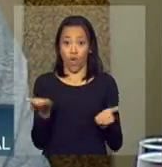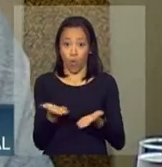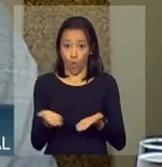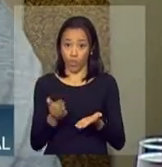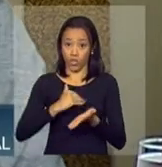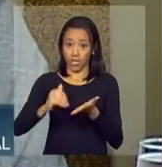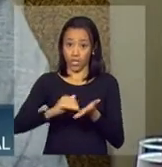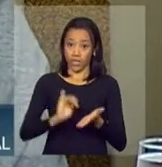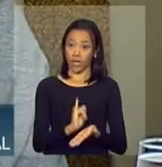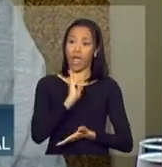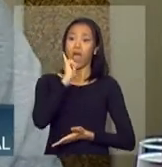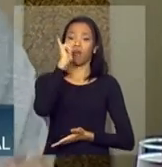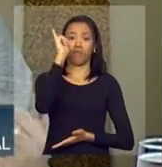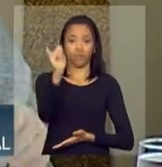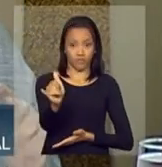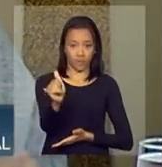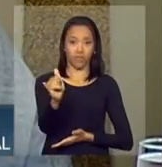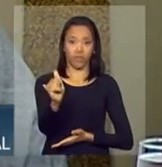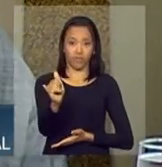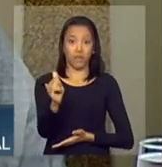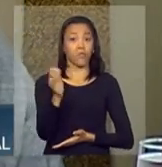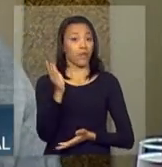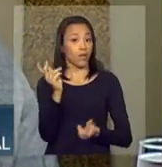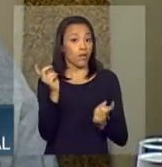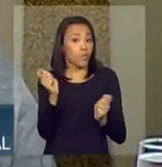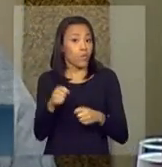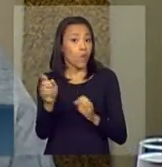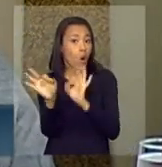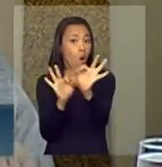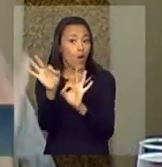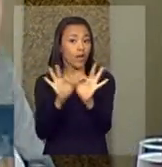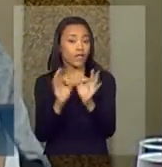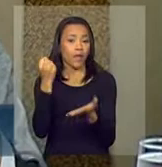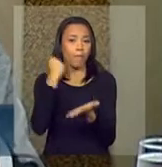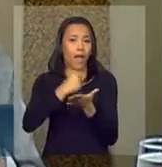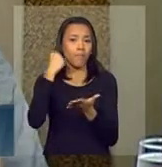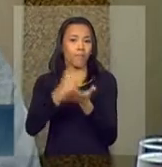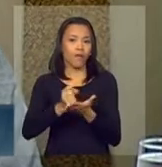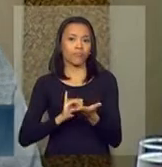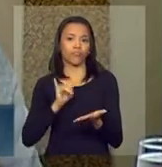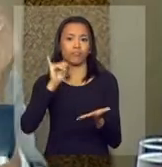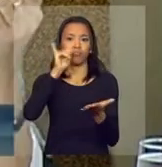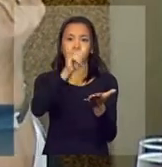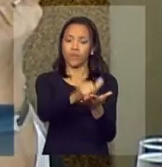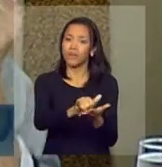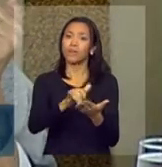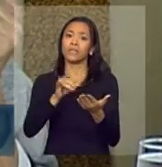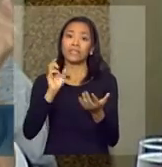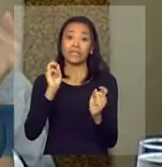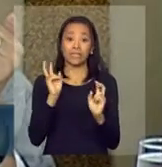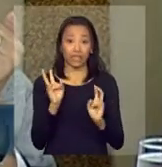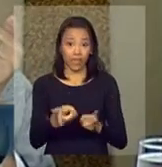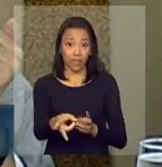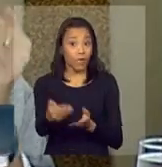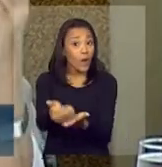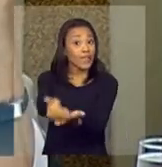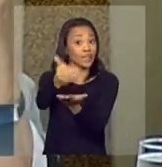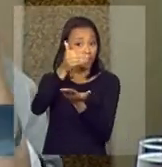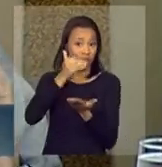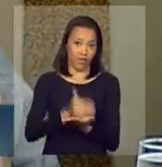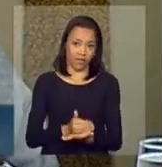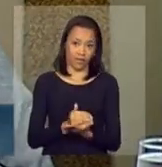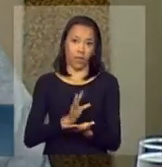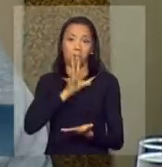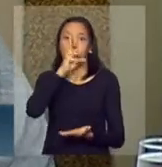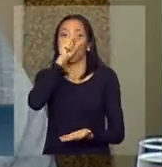Secretaria Executiva do Conceia, para que comecem a ser providenciadas as passagens, sempre naquela perspectiva de ser com mais antecedência